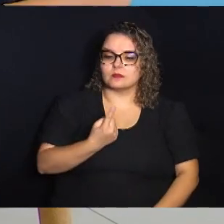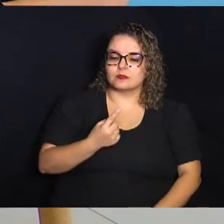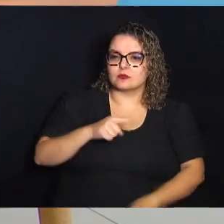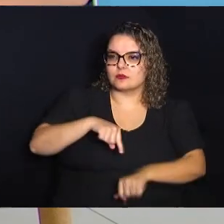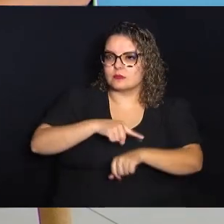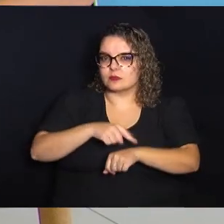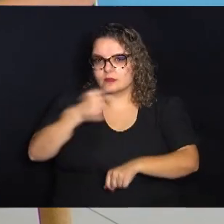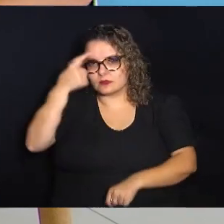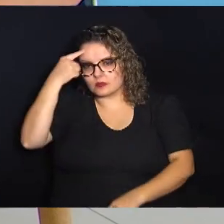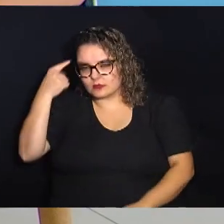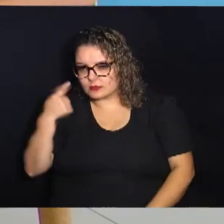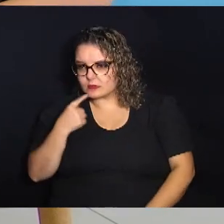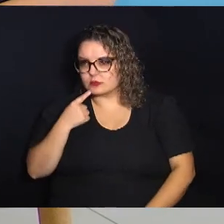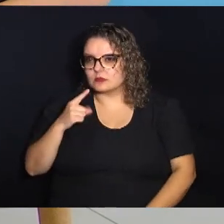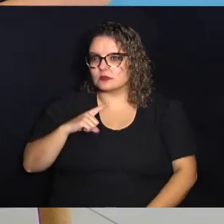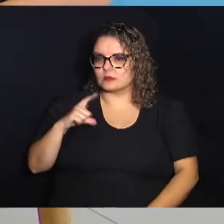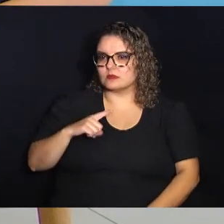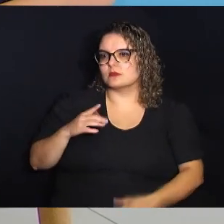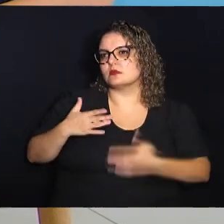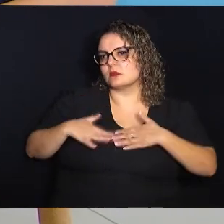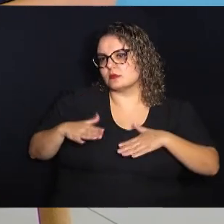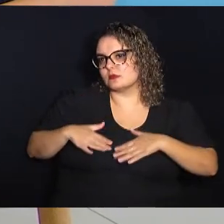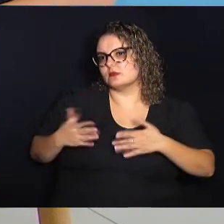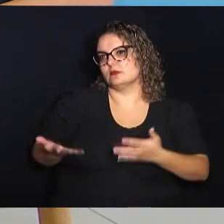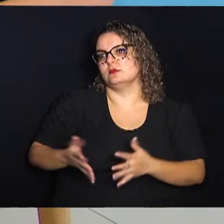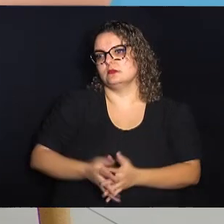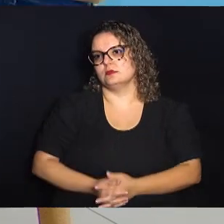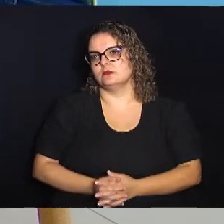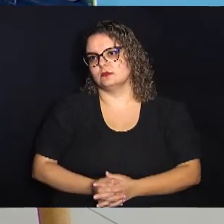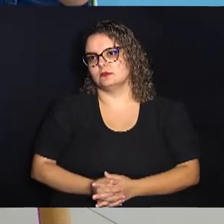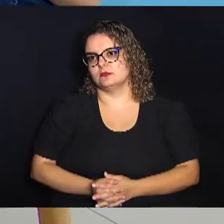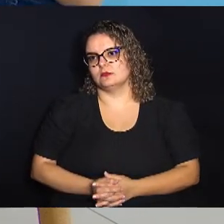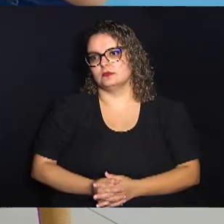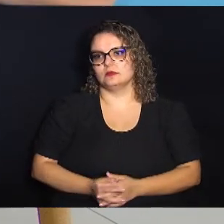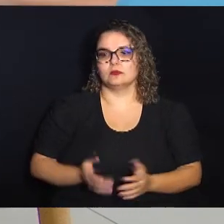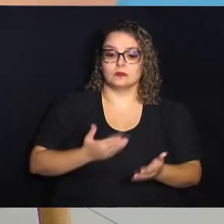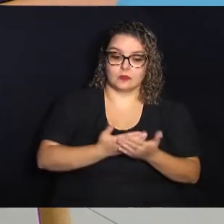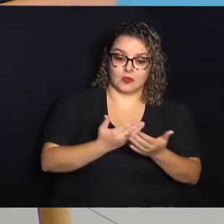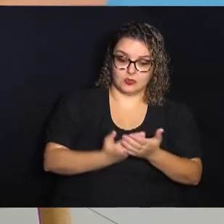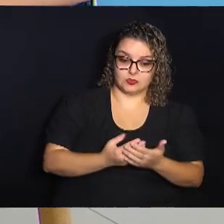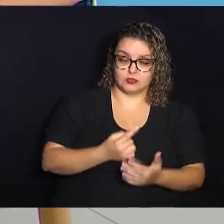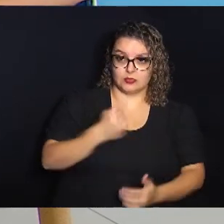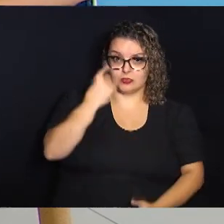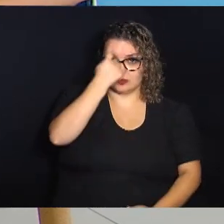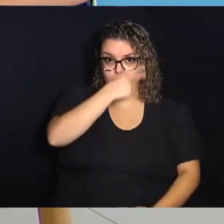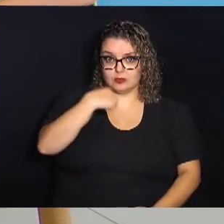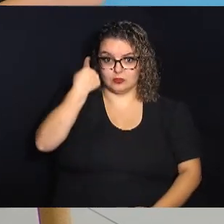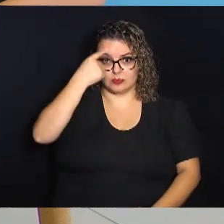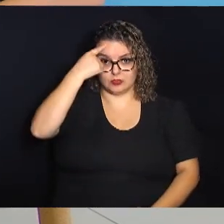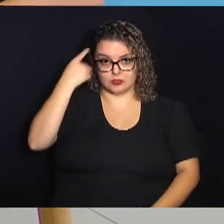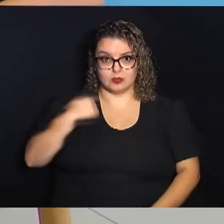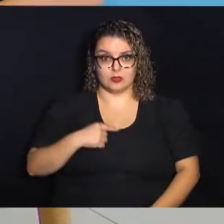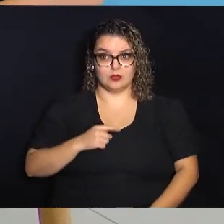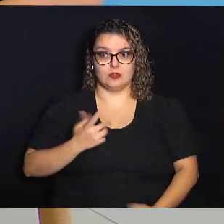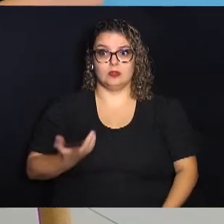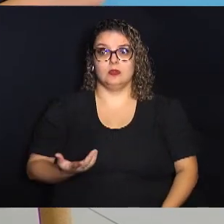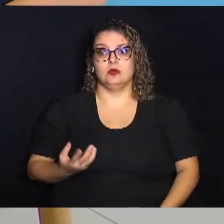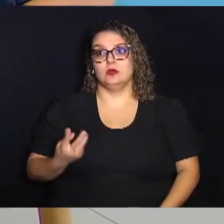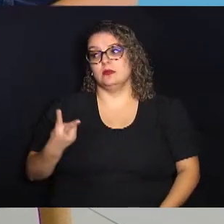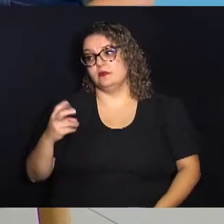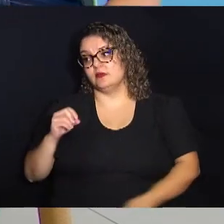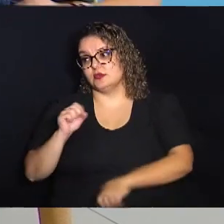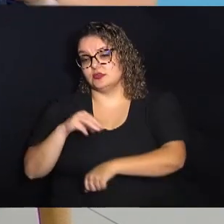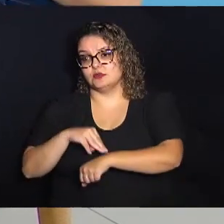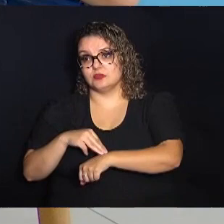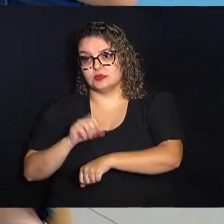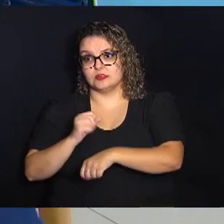mais ou menos, ter um tempinho a mais de descanso, então estudou 1h30. Descansa 20 minutos. Descanso, Natália?